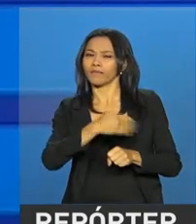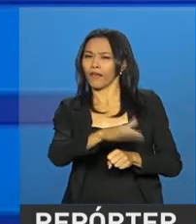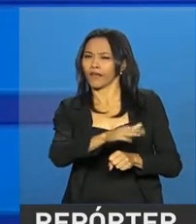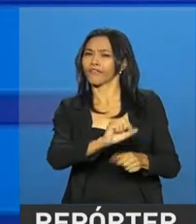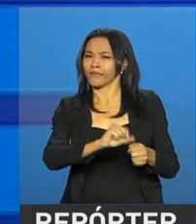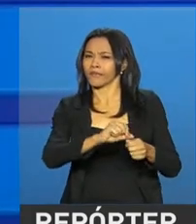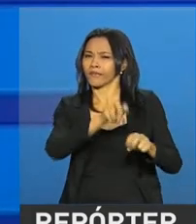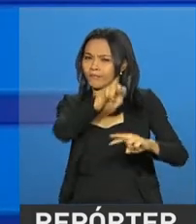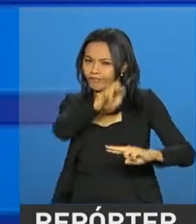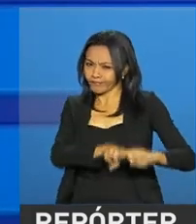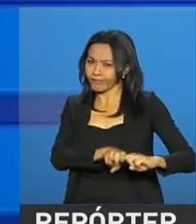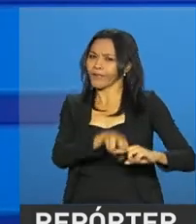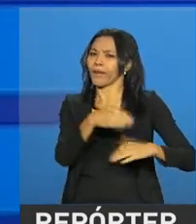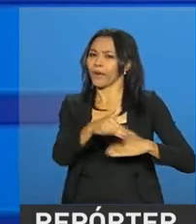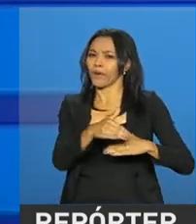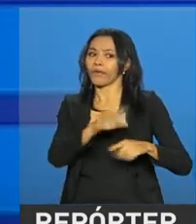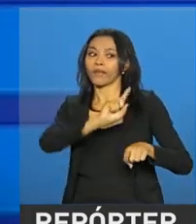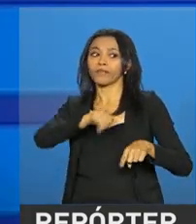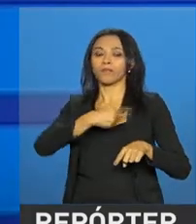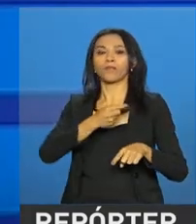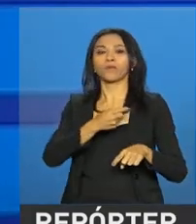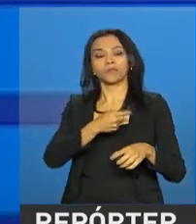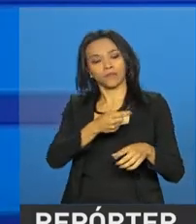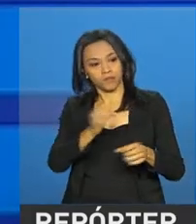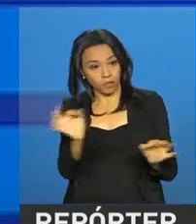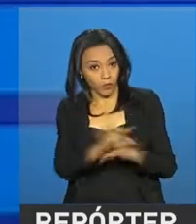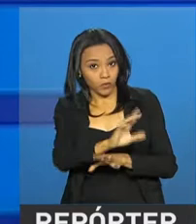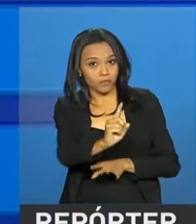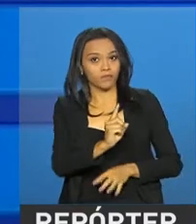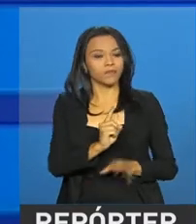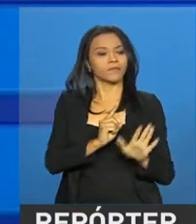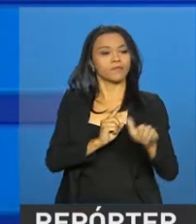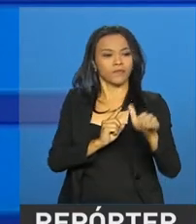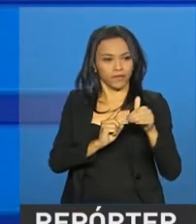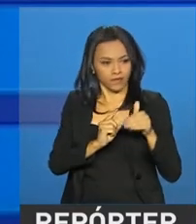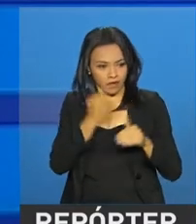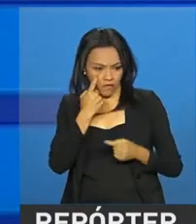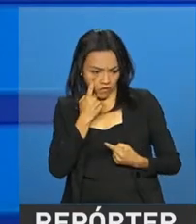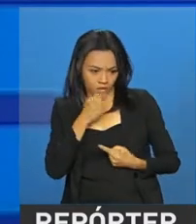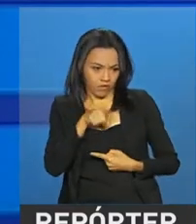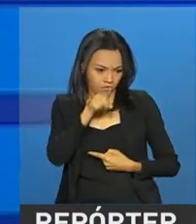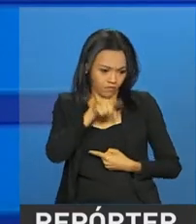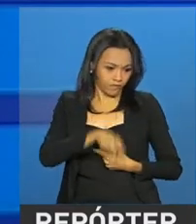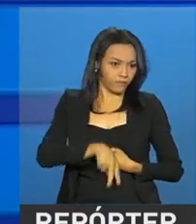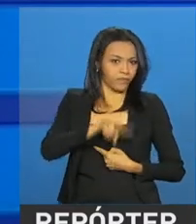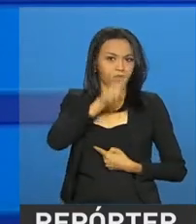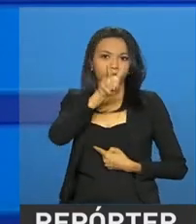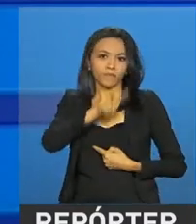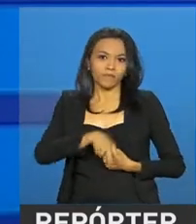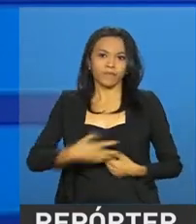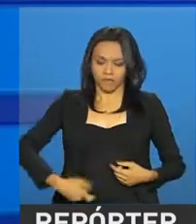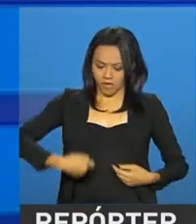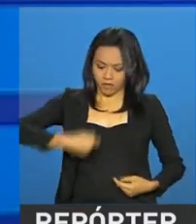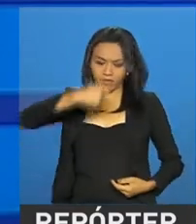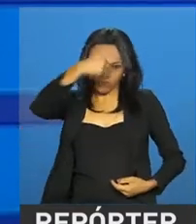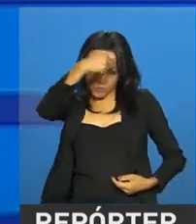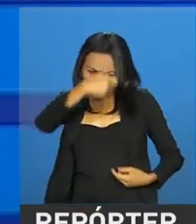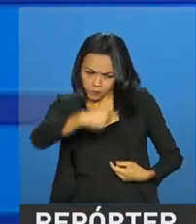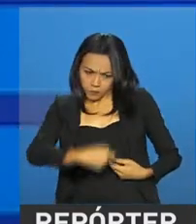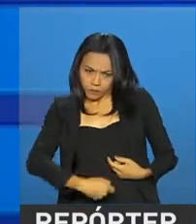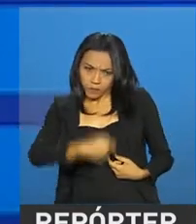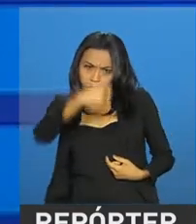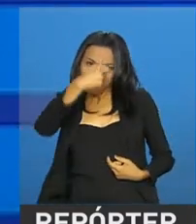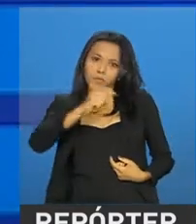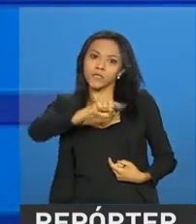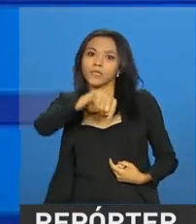aí, na sequência, a gente realiza todas as medidas. Identificação se está com ponto eletrônico, detecção com detector de metais, etc. E aí,